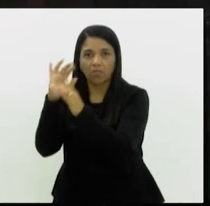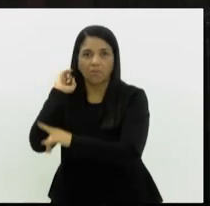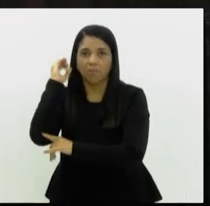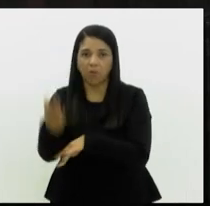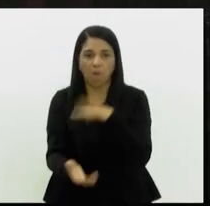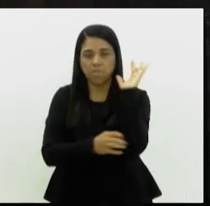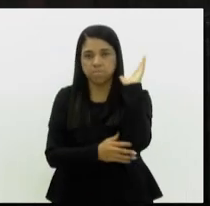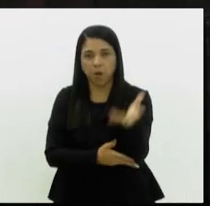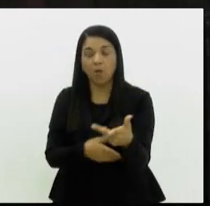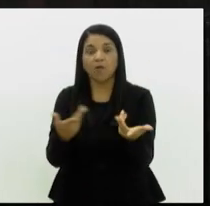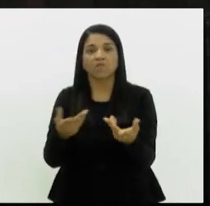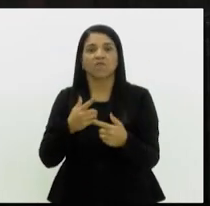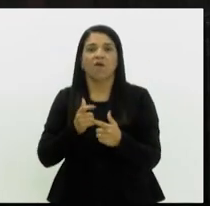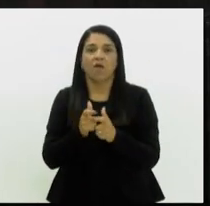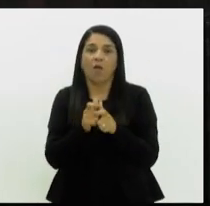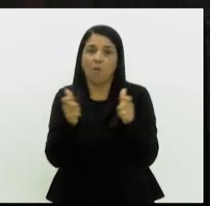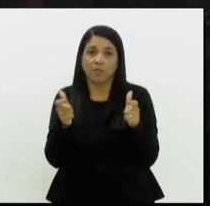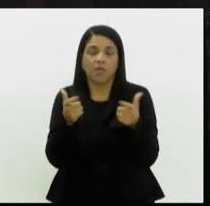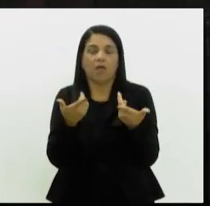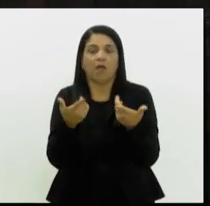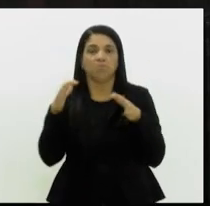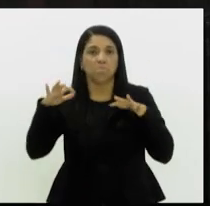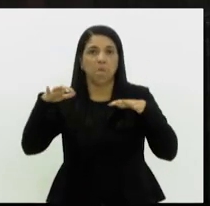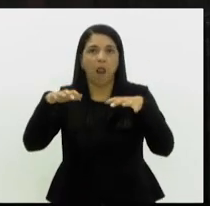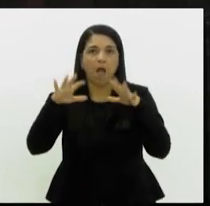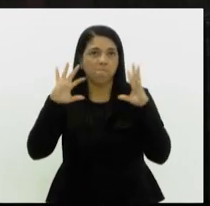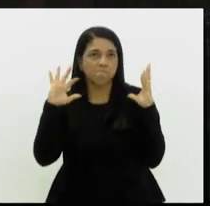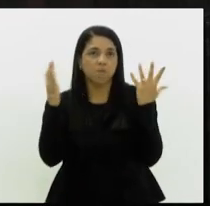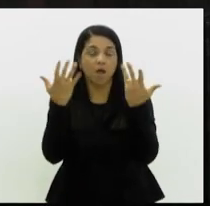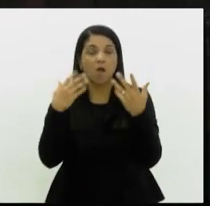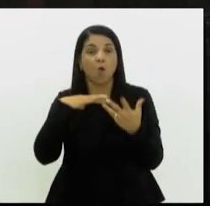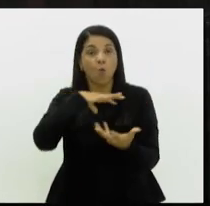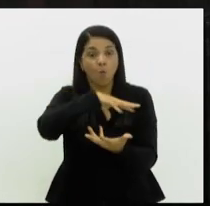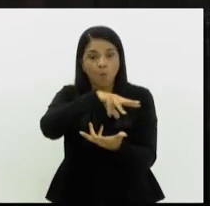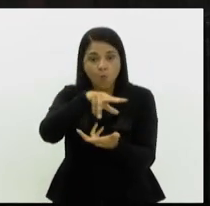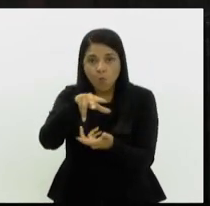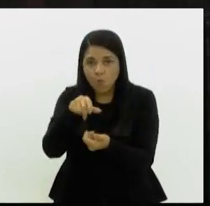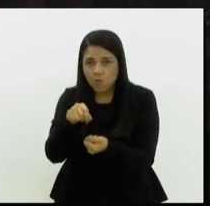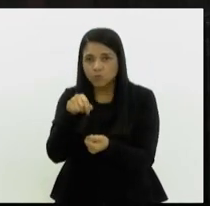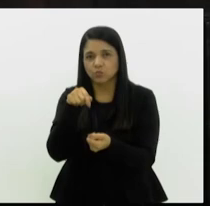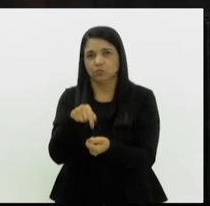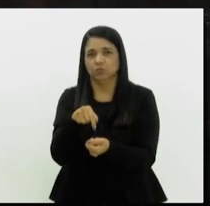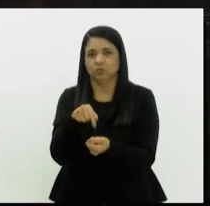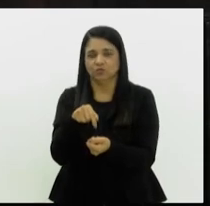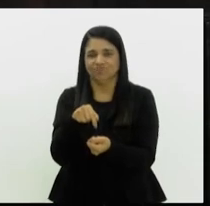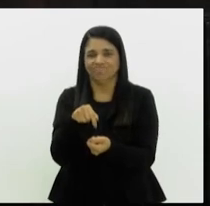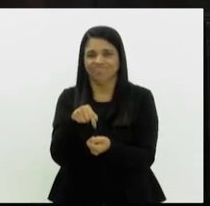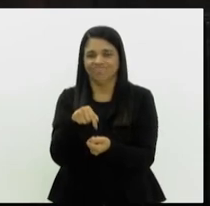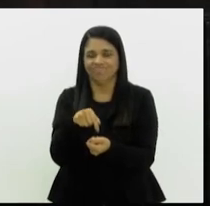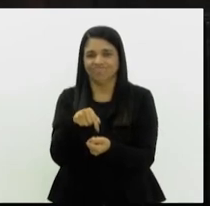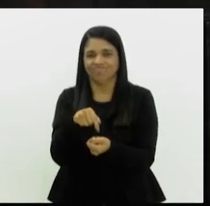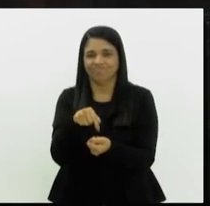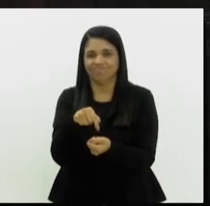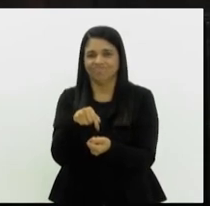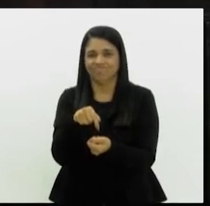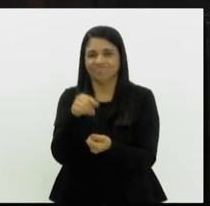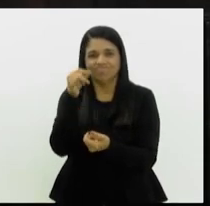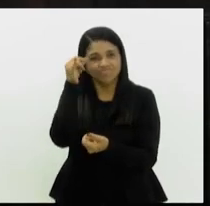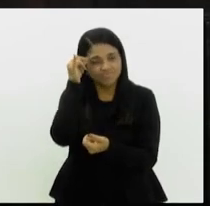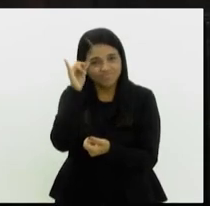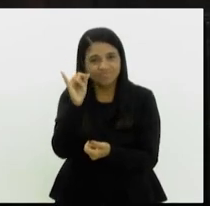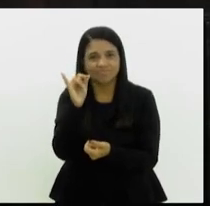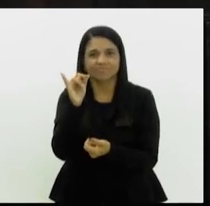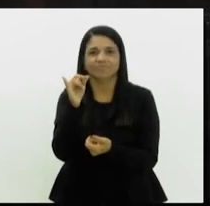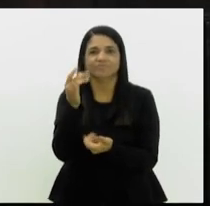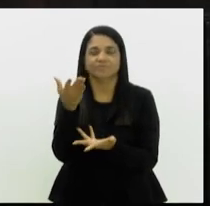cada vez vai aumentar ainda mais, porque o nosso planeta urge por medidas sérias, né, de prevenção